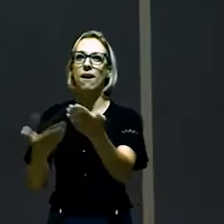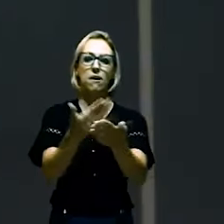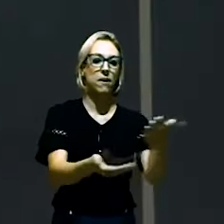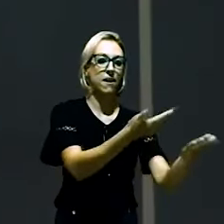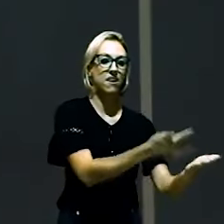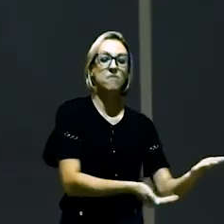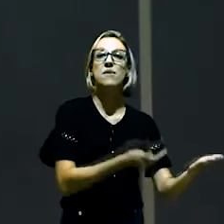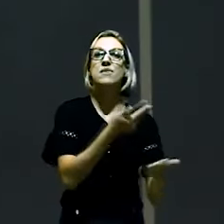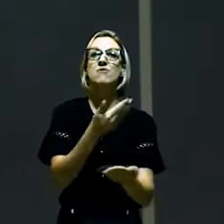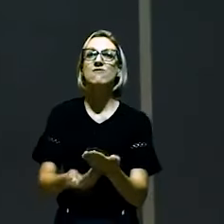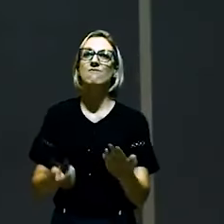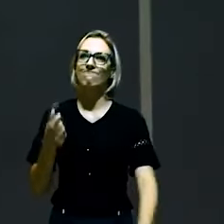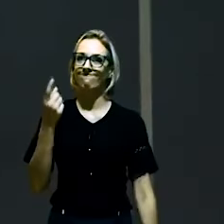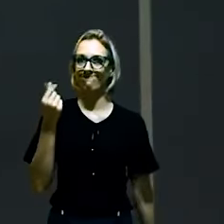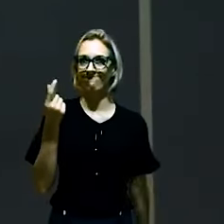Salomão não tem limites.